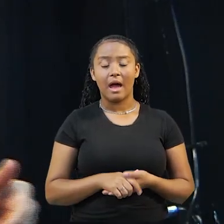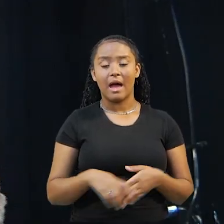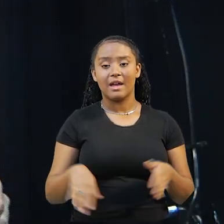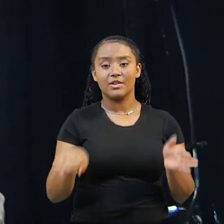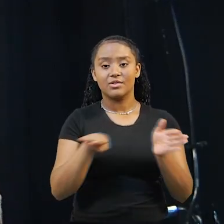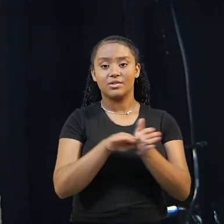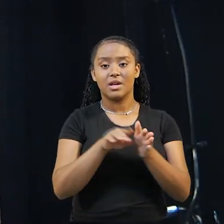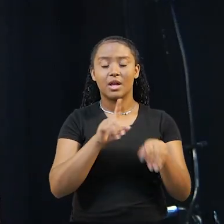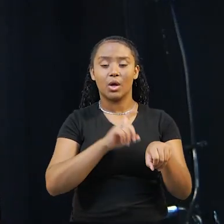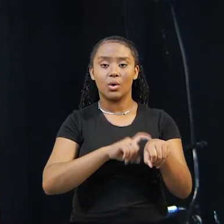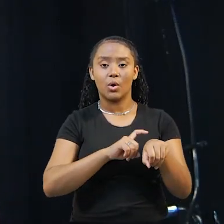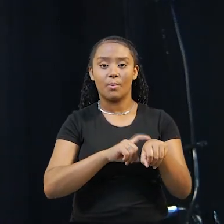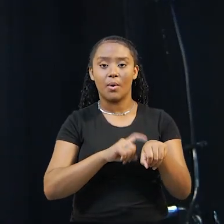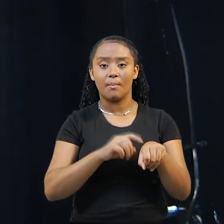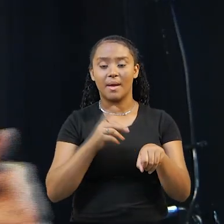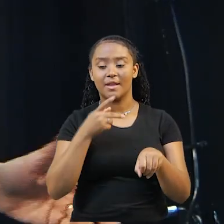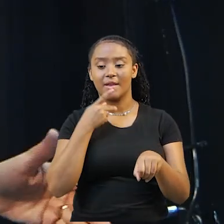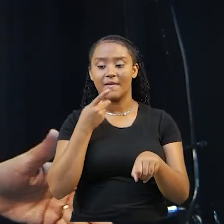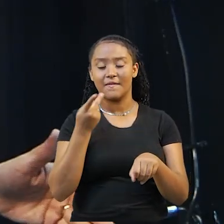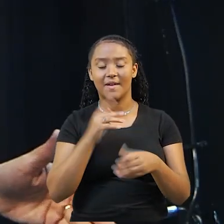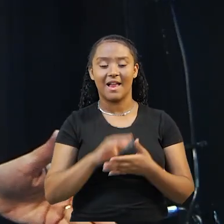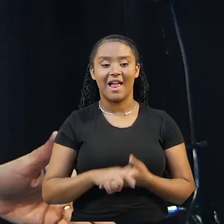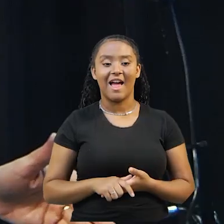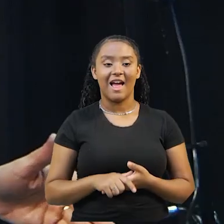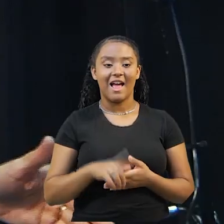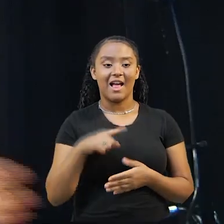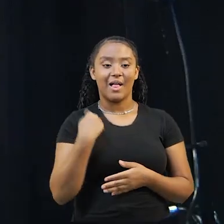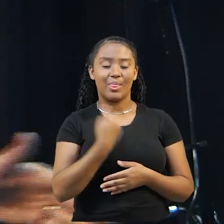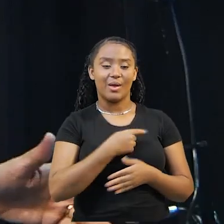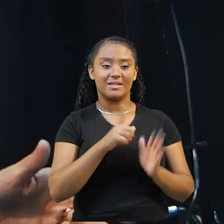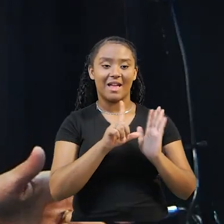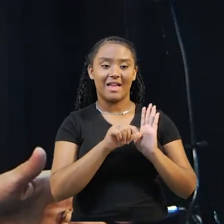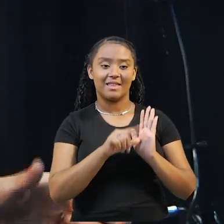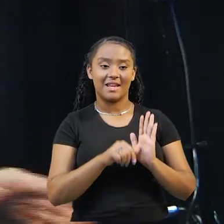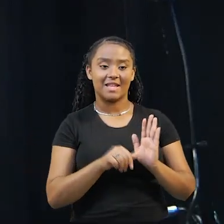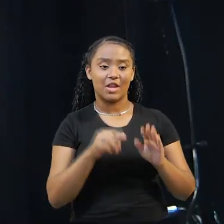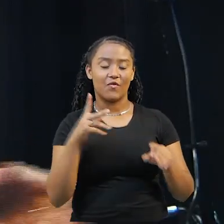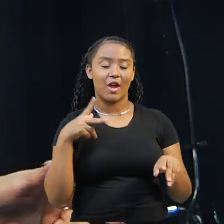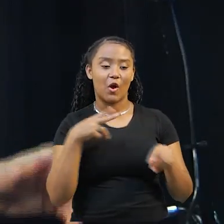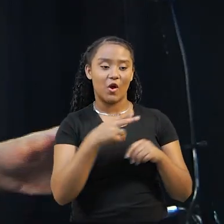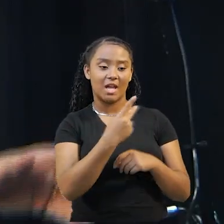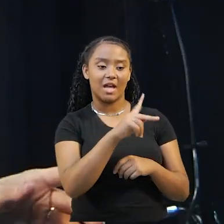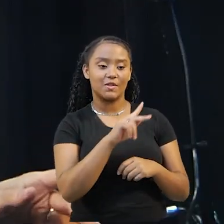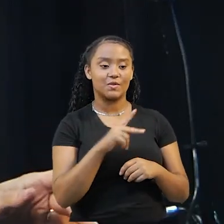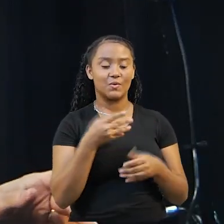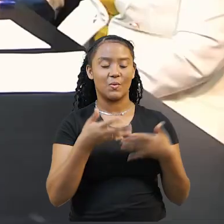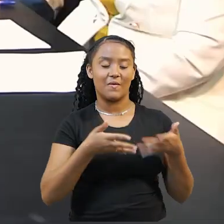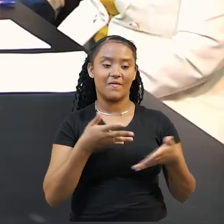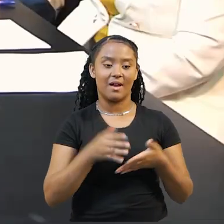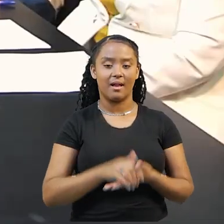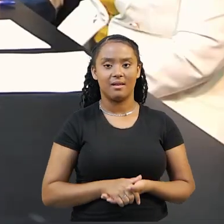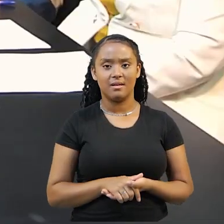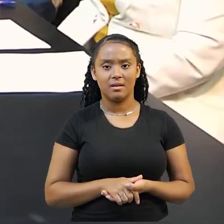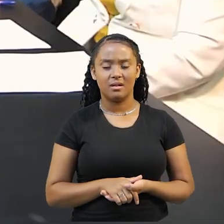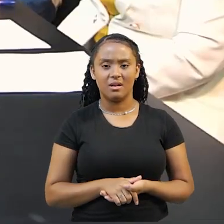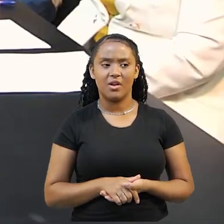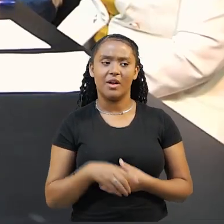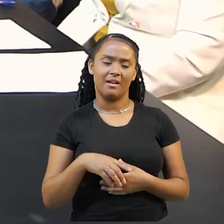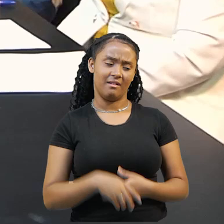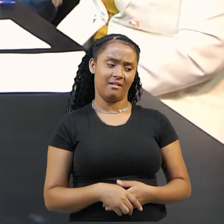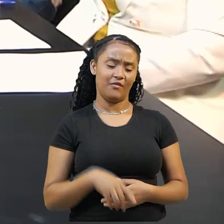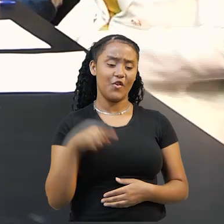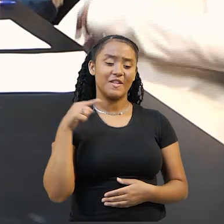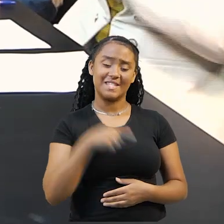vamos cortar a sua fala. E aí eu vejo que todas as outras falas de todos os outros homens... Você é muito importante, mas